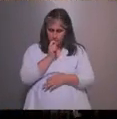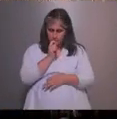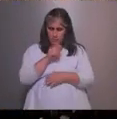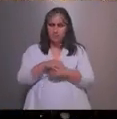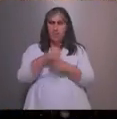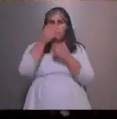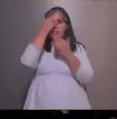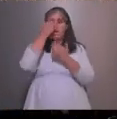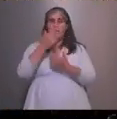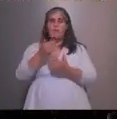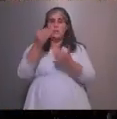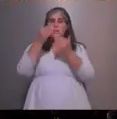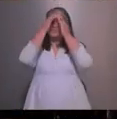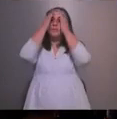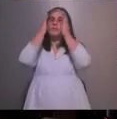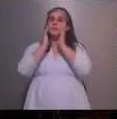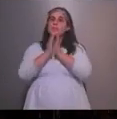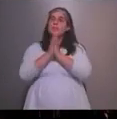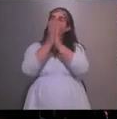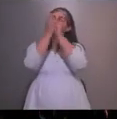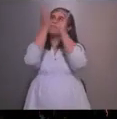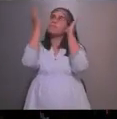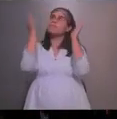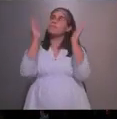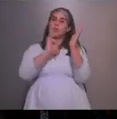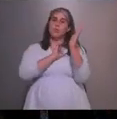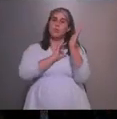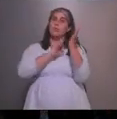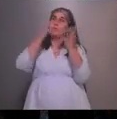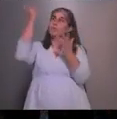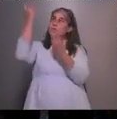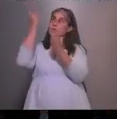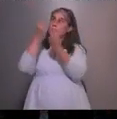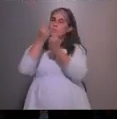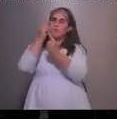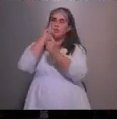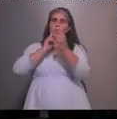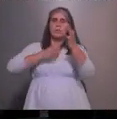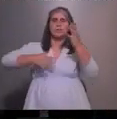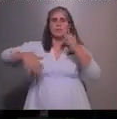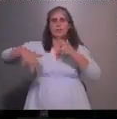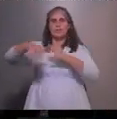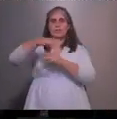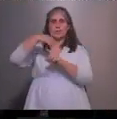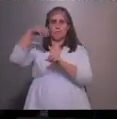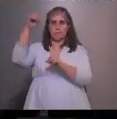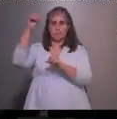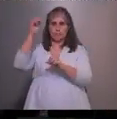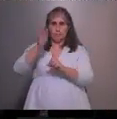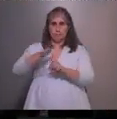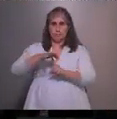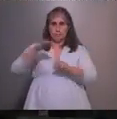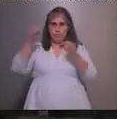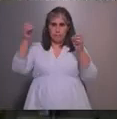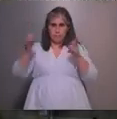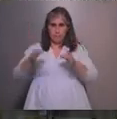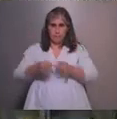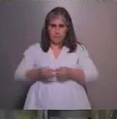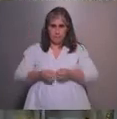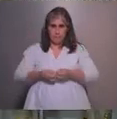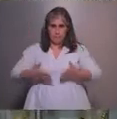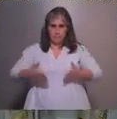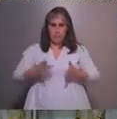o Senhor é convosco. Bendita sois vós entre as mulheres, e bendito é o fruto do vosso ventre,